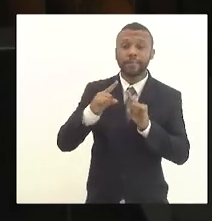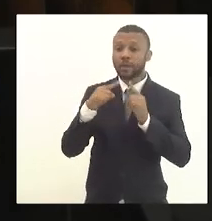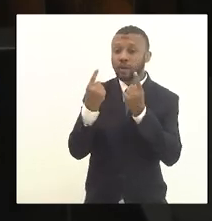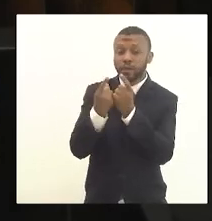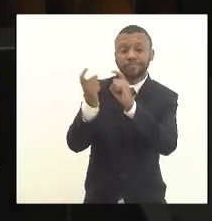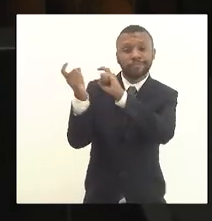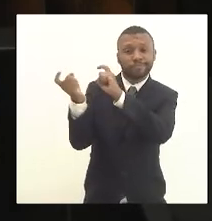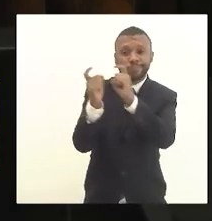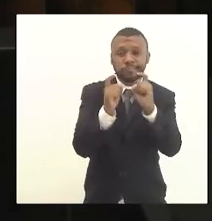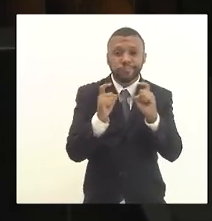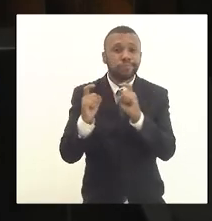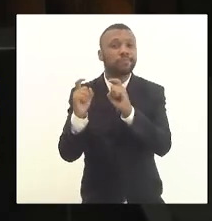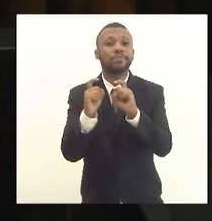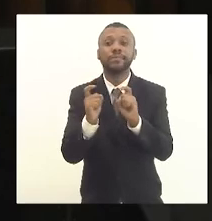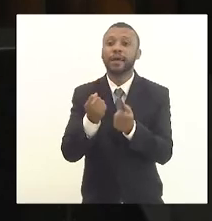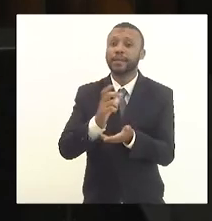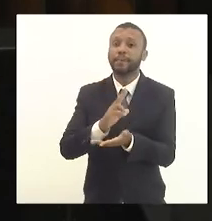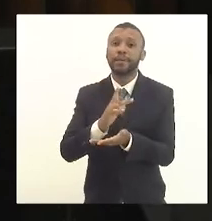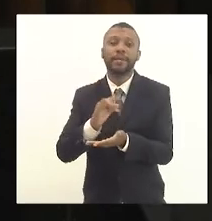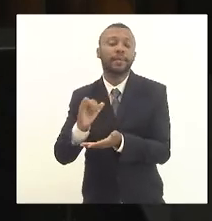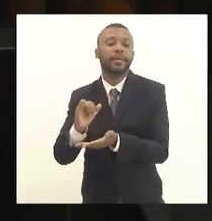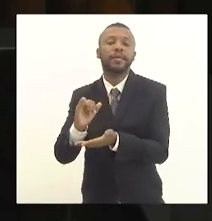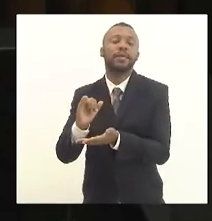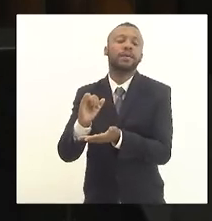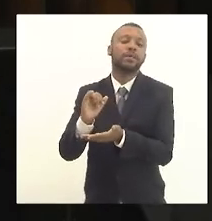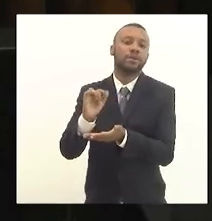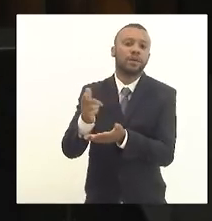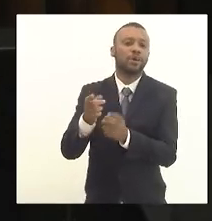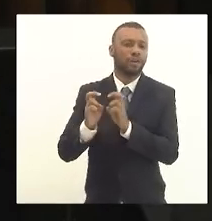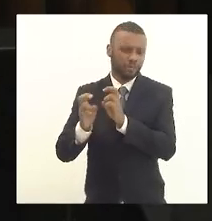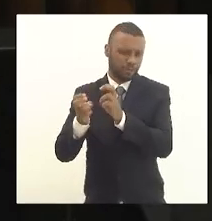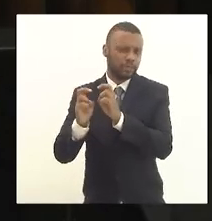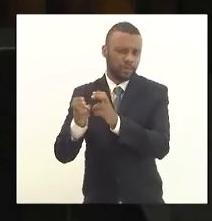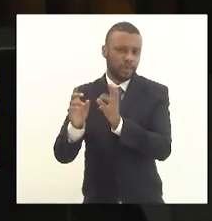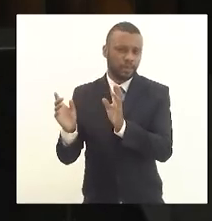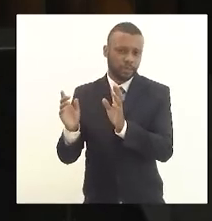se fazem simultaneamente na Assembleia é sempre muito grande.